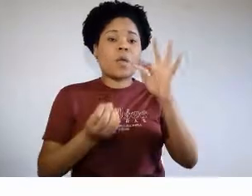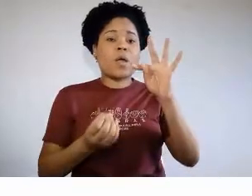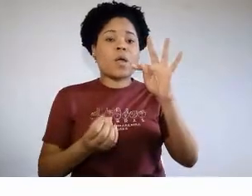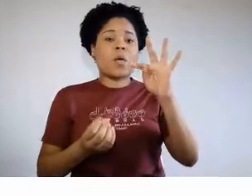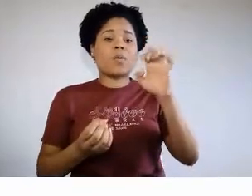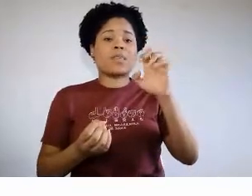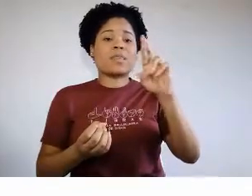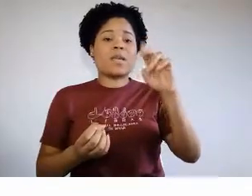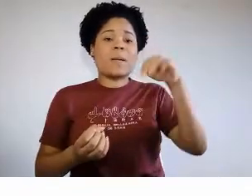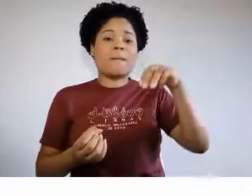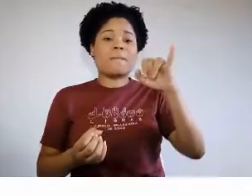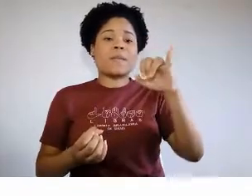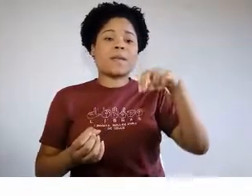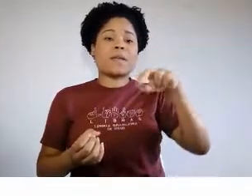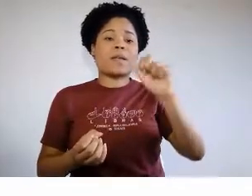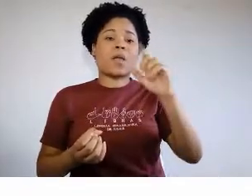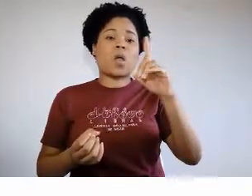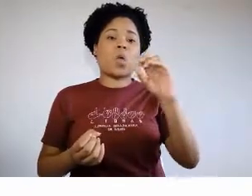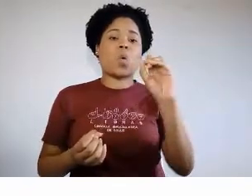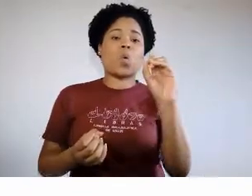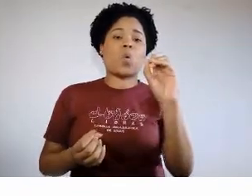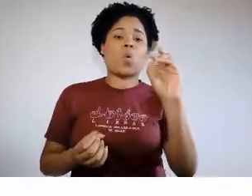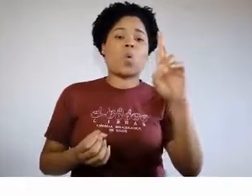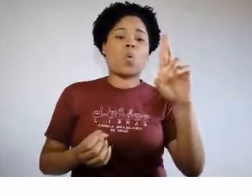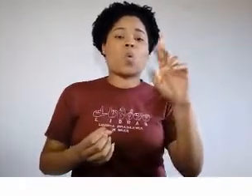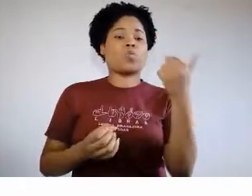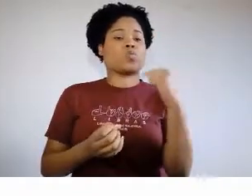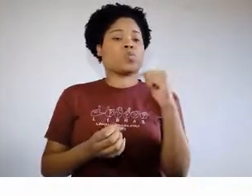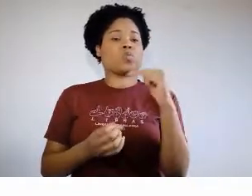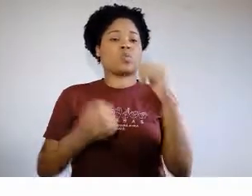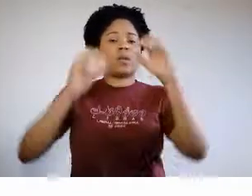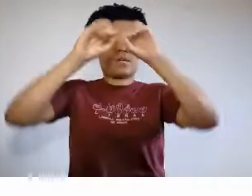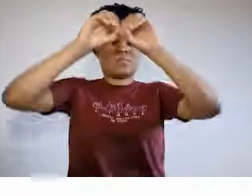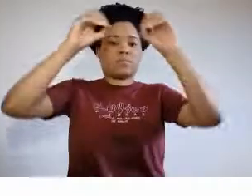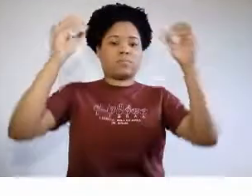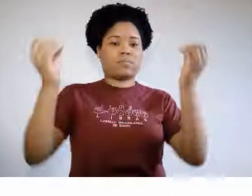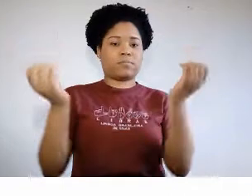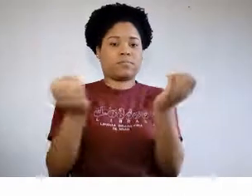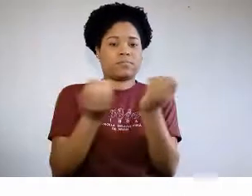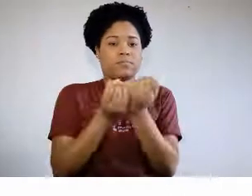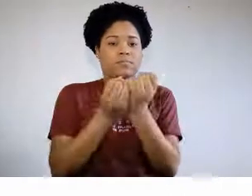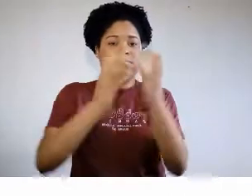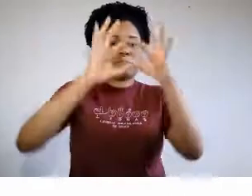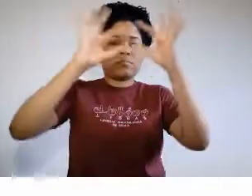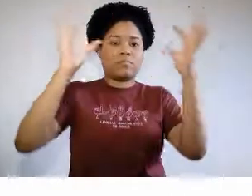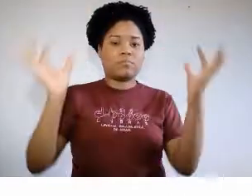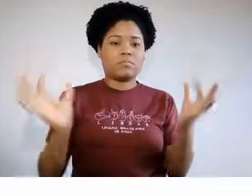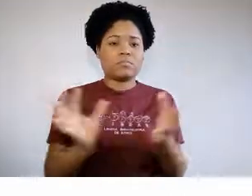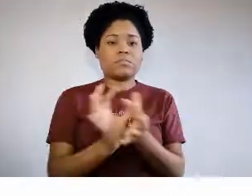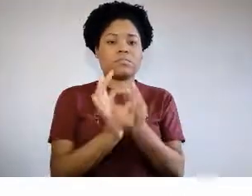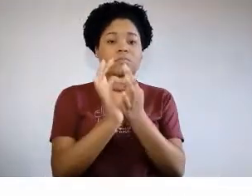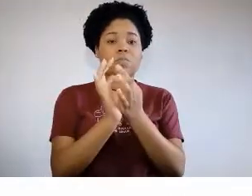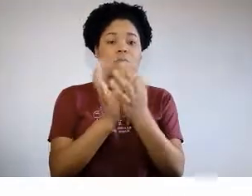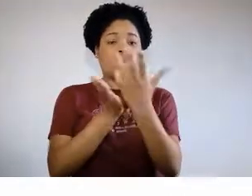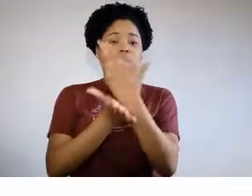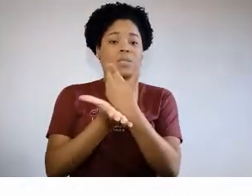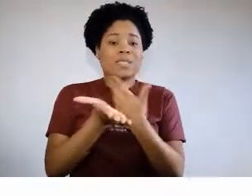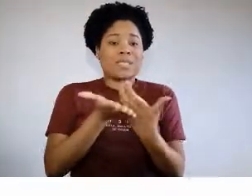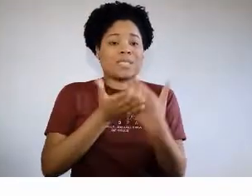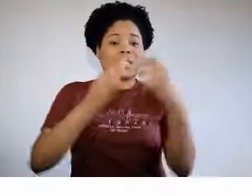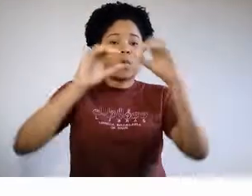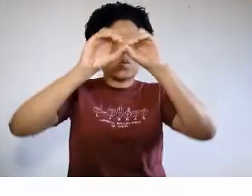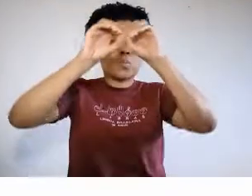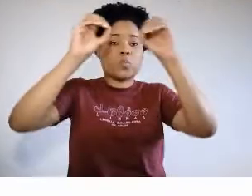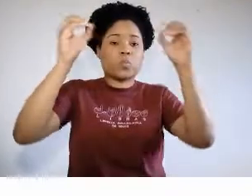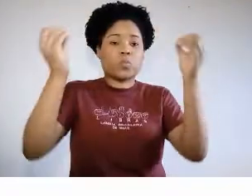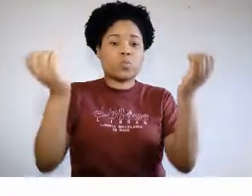terminador, né? A ponta final continua ligado na outra ponta. Então, o